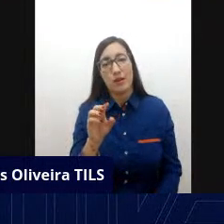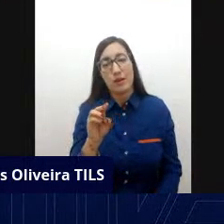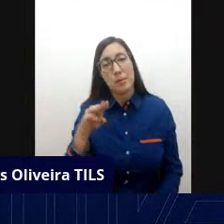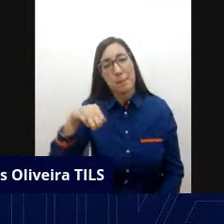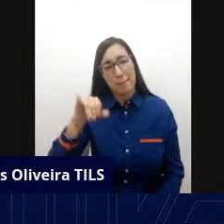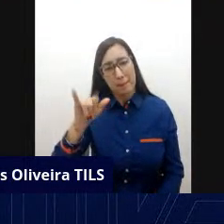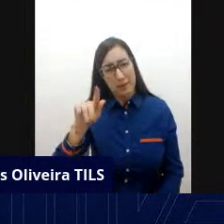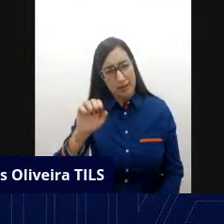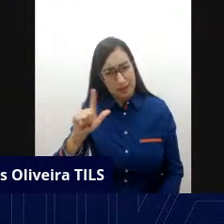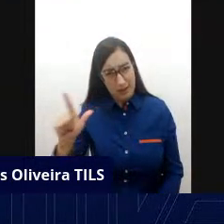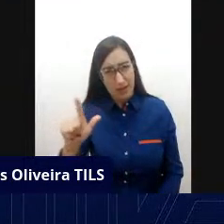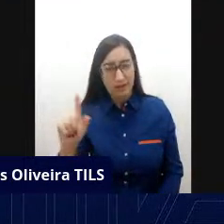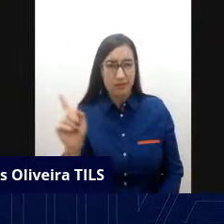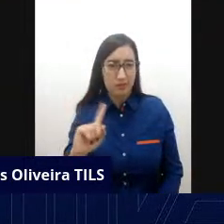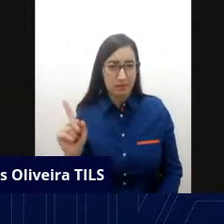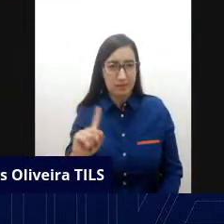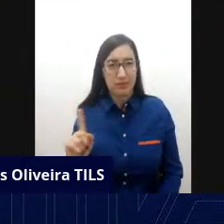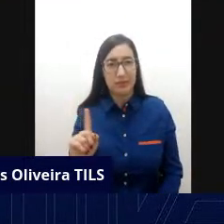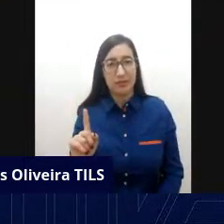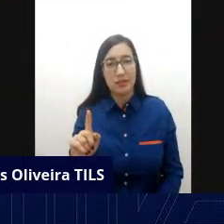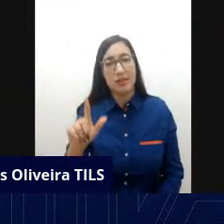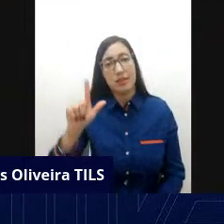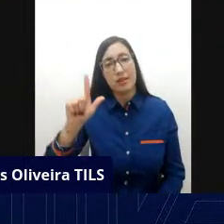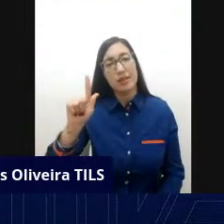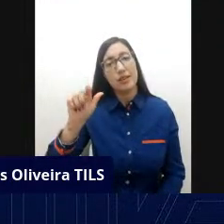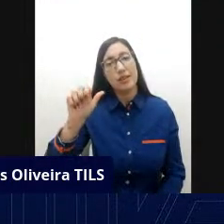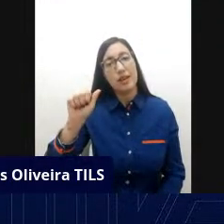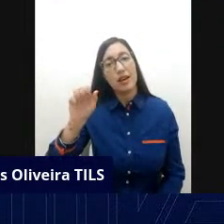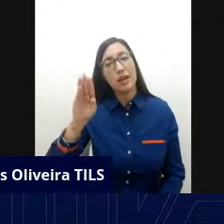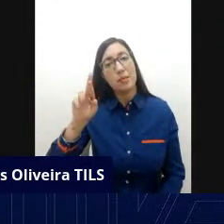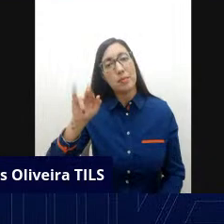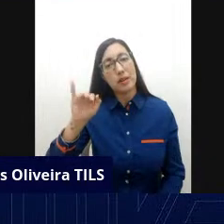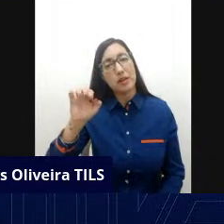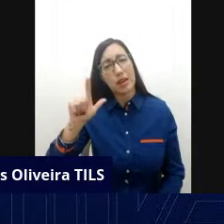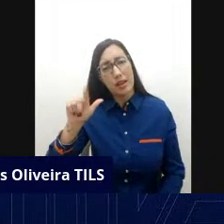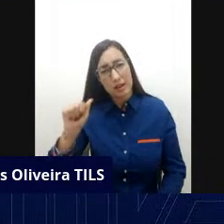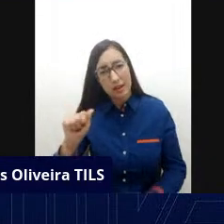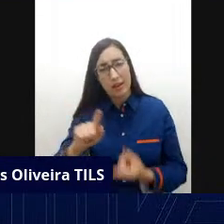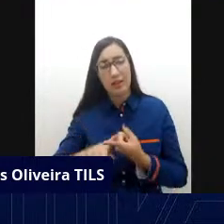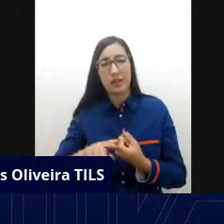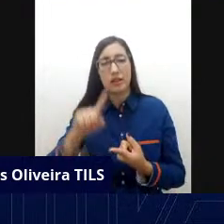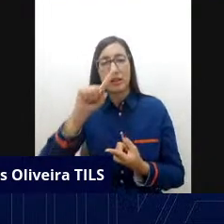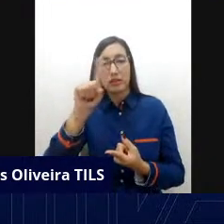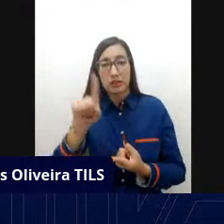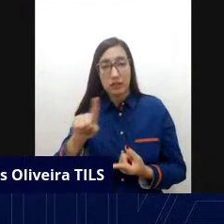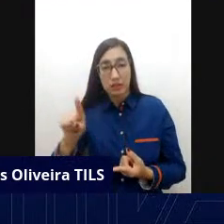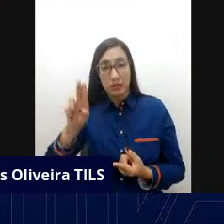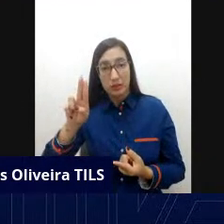Cleonice, Zuleika, tantas e tantas outras companheiras que nesse momento estão